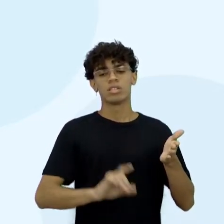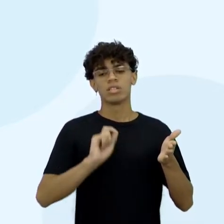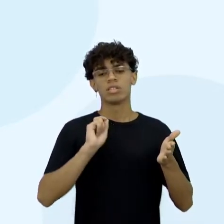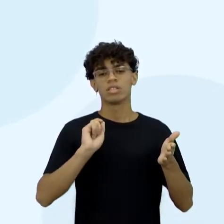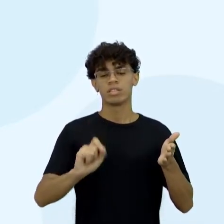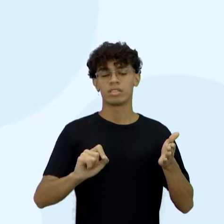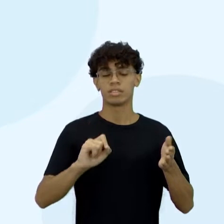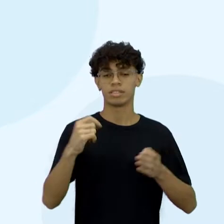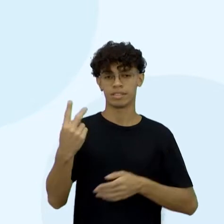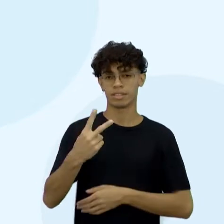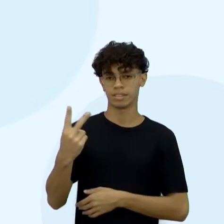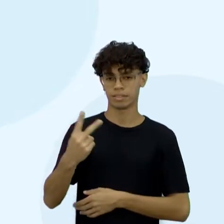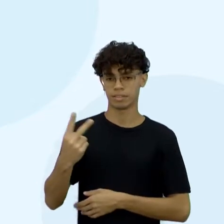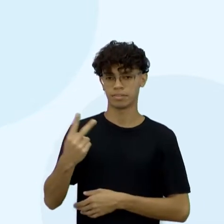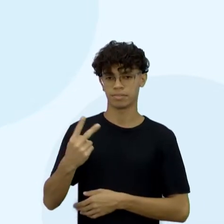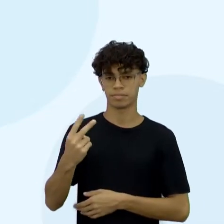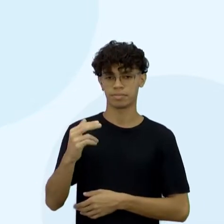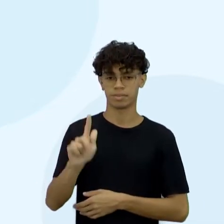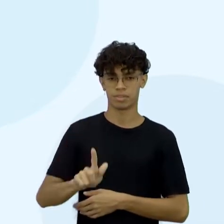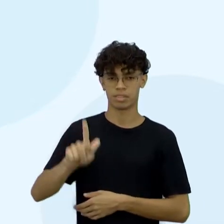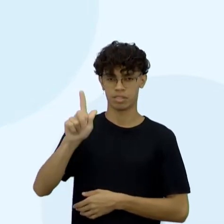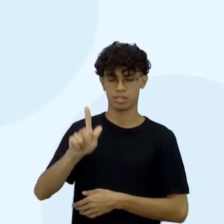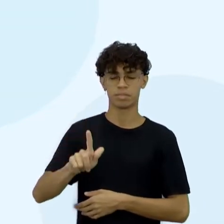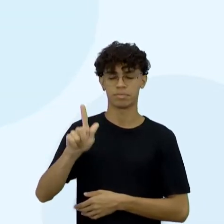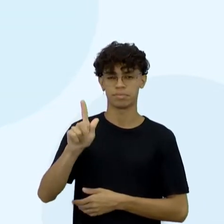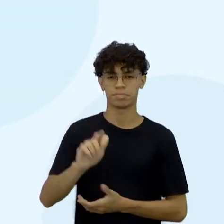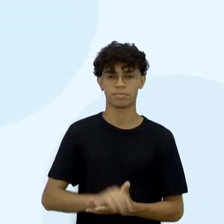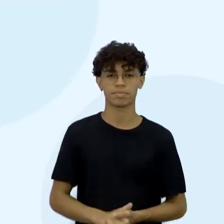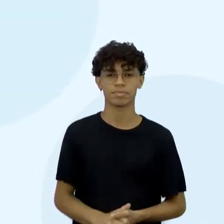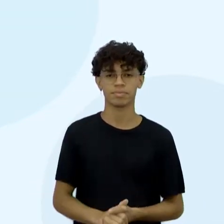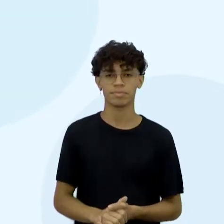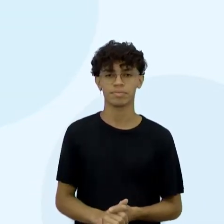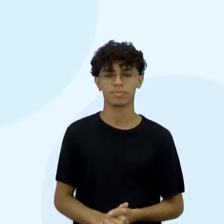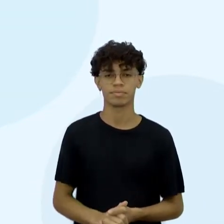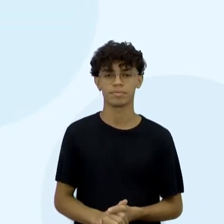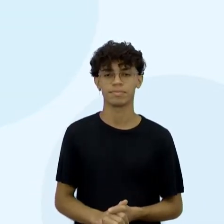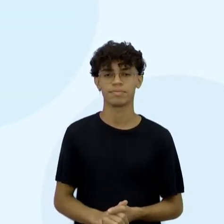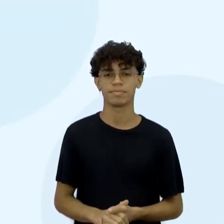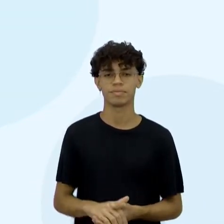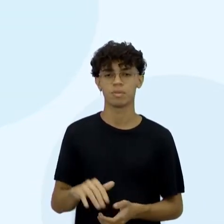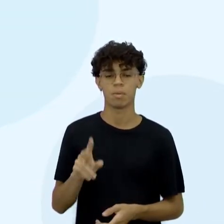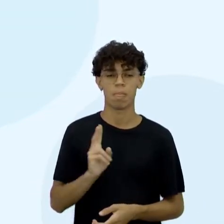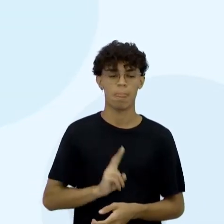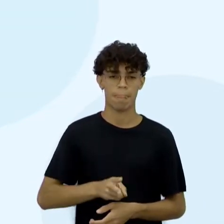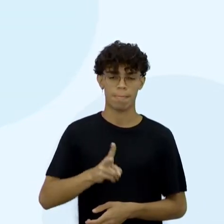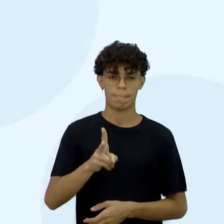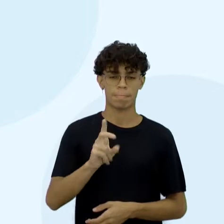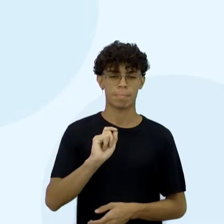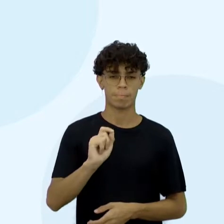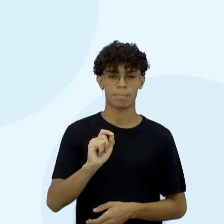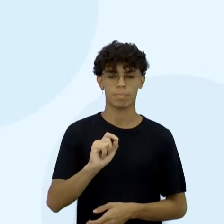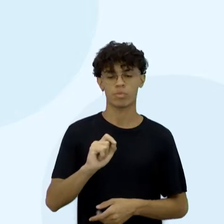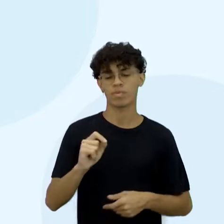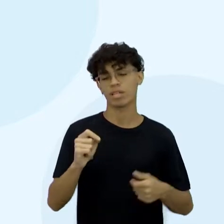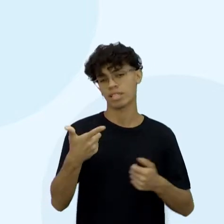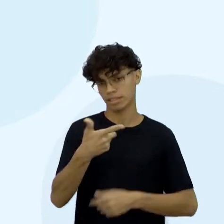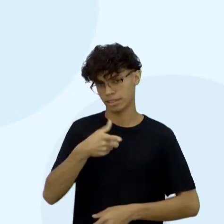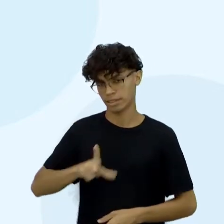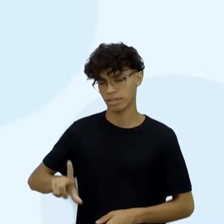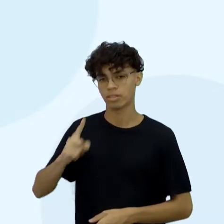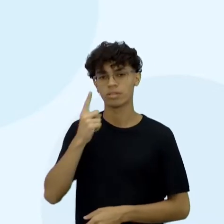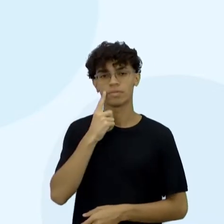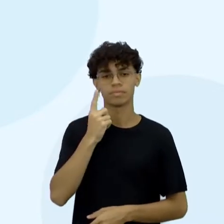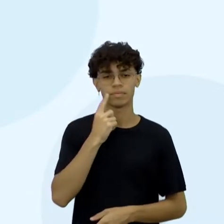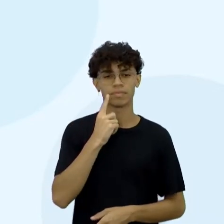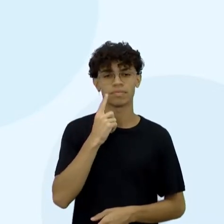de segundo grau, né? As equações de segundo grau. Bom, continuando, então vamos ver algumas coisas que a gente viu na aula passada,